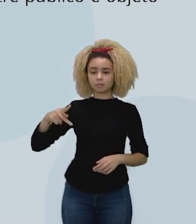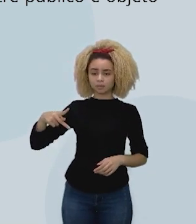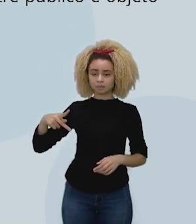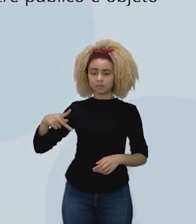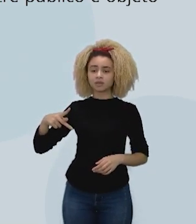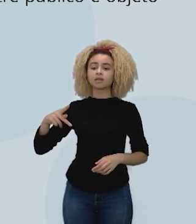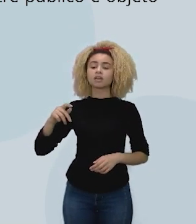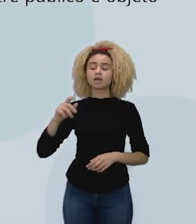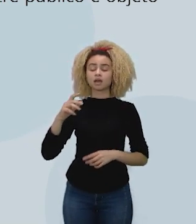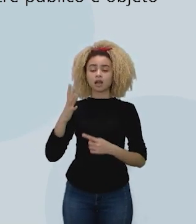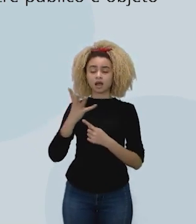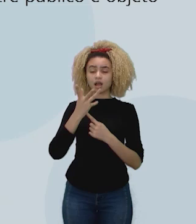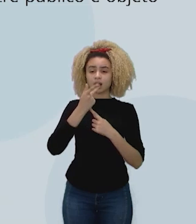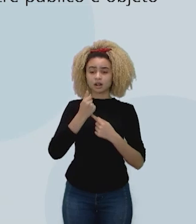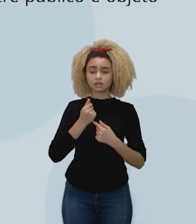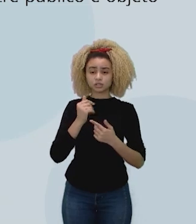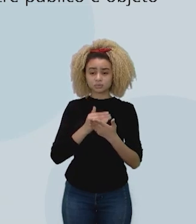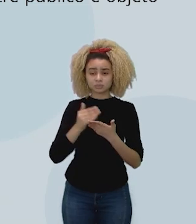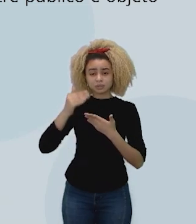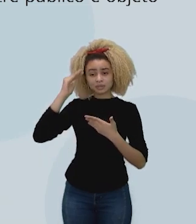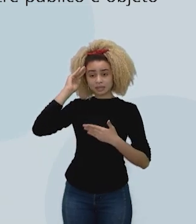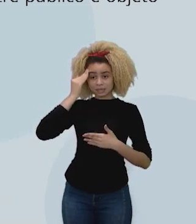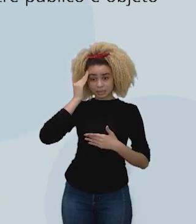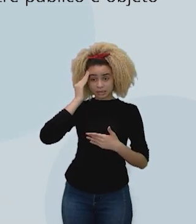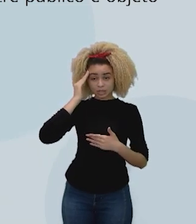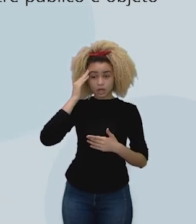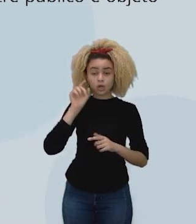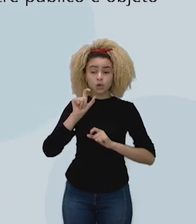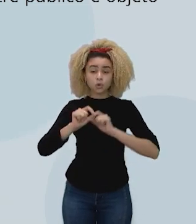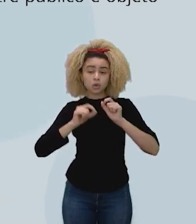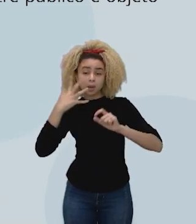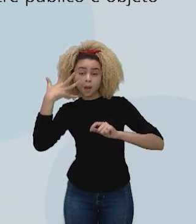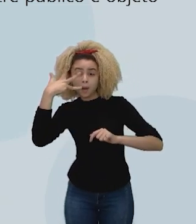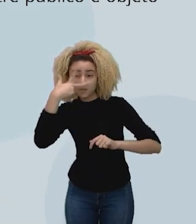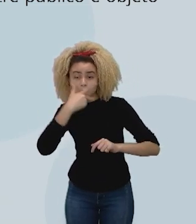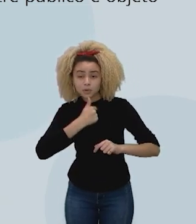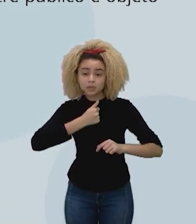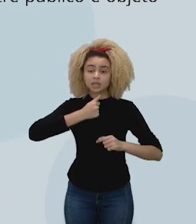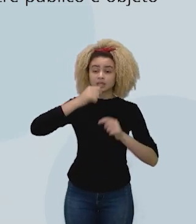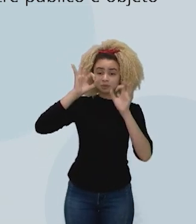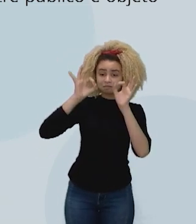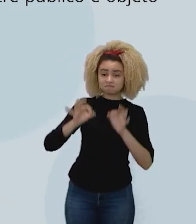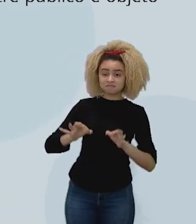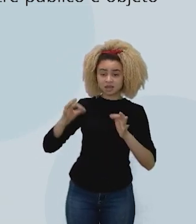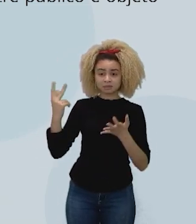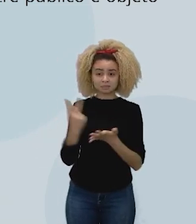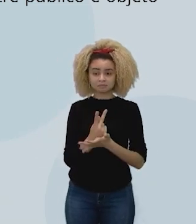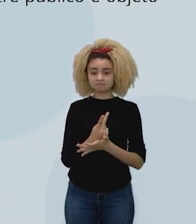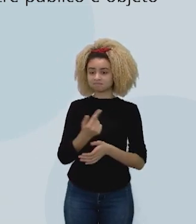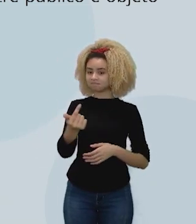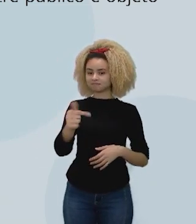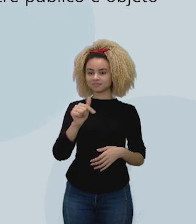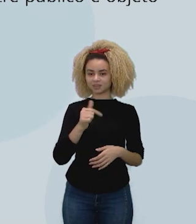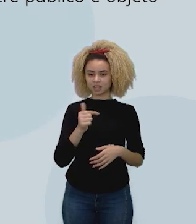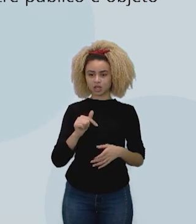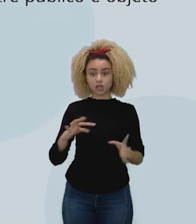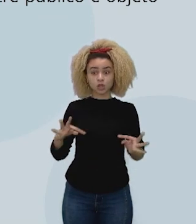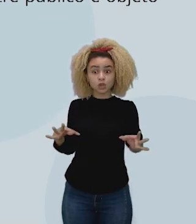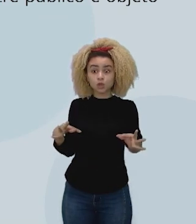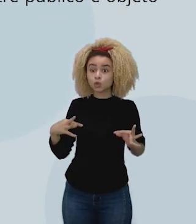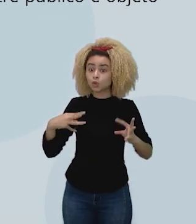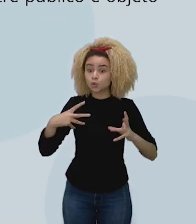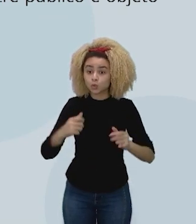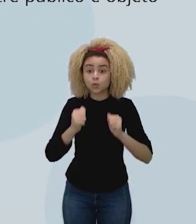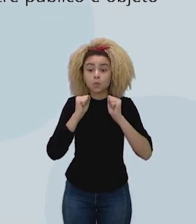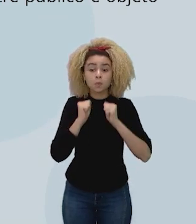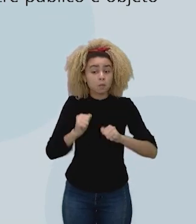gente começou a entender que o conceito entre belo e feio, entre certo e errado em arte, ele deixa de existir, tá? Tudo pode ser